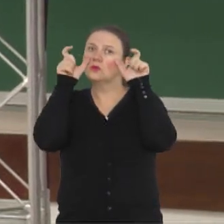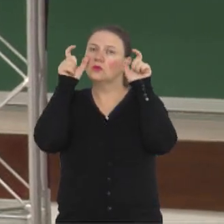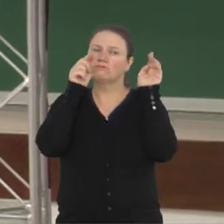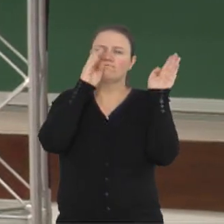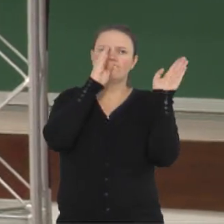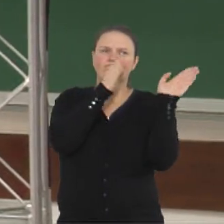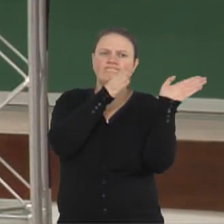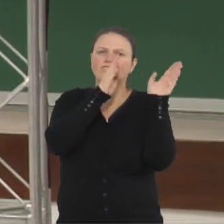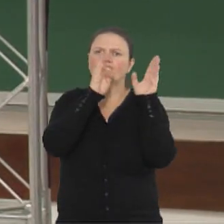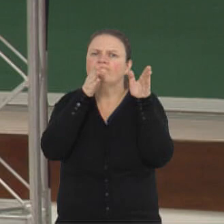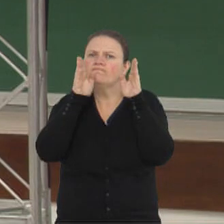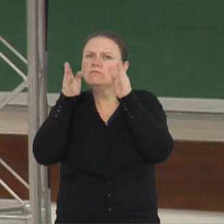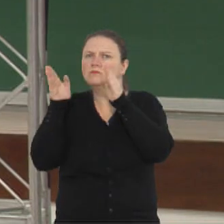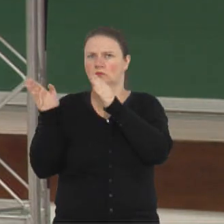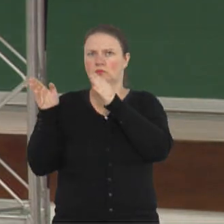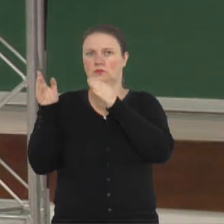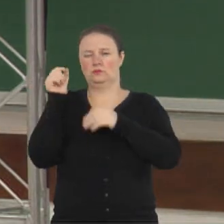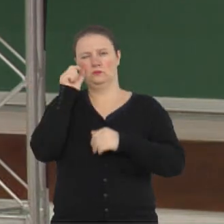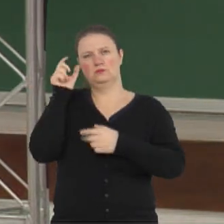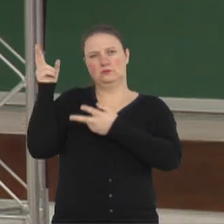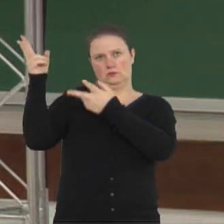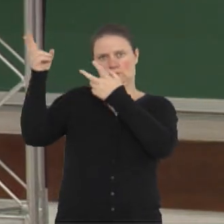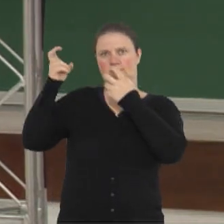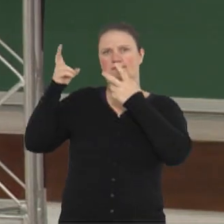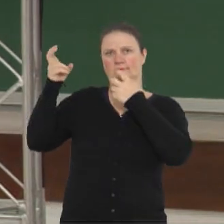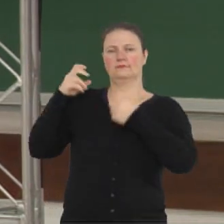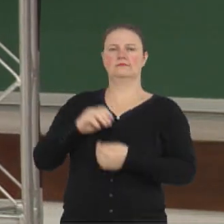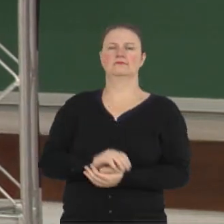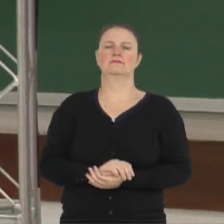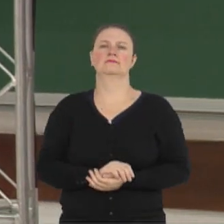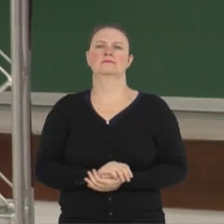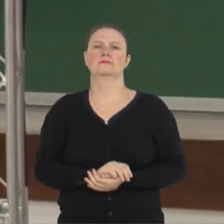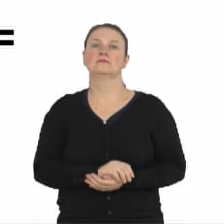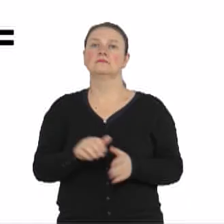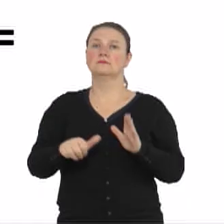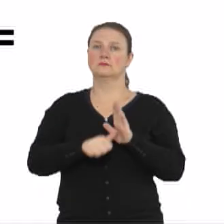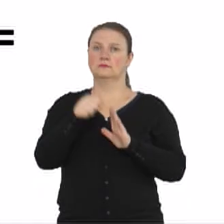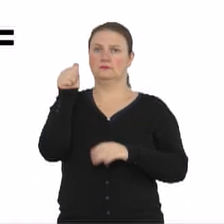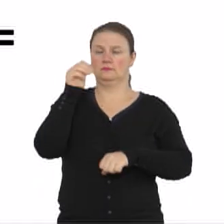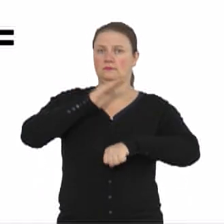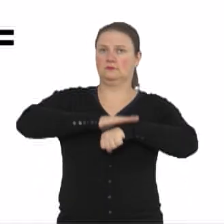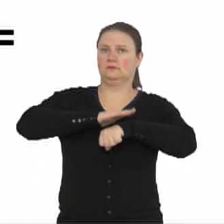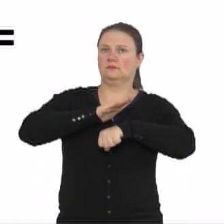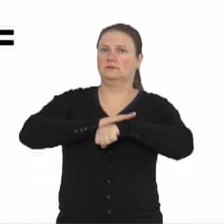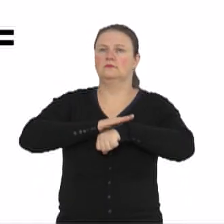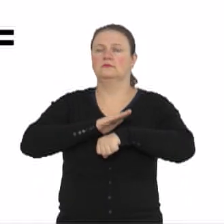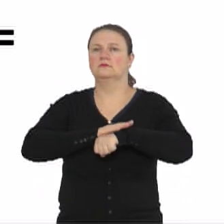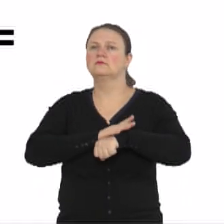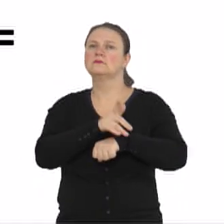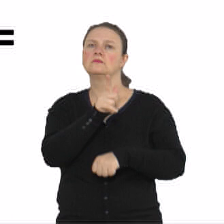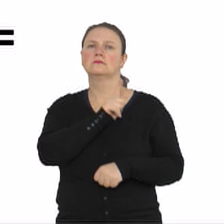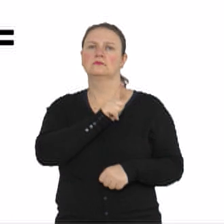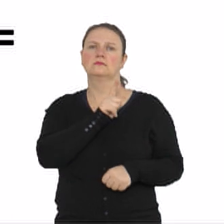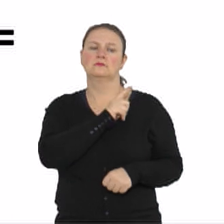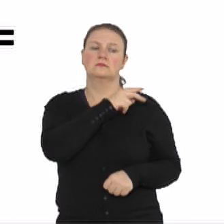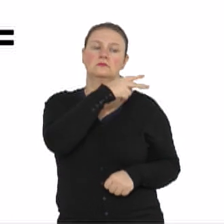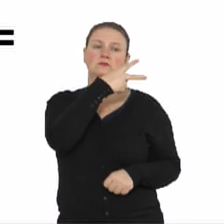das operações. Veja bem, nesse primeiro caso, eu tenho